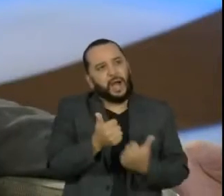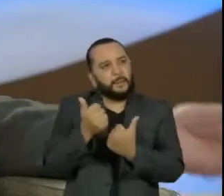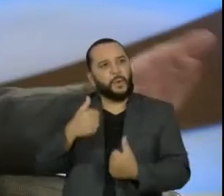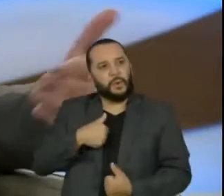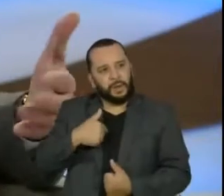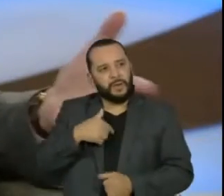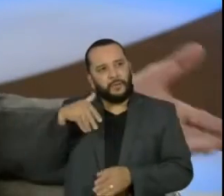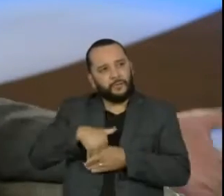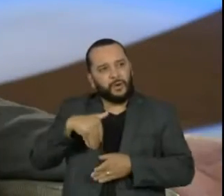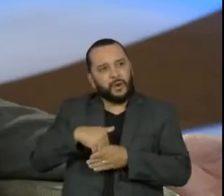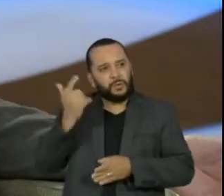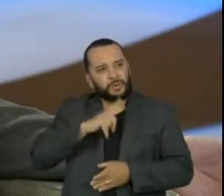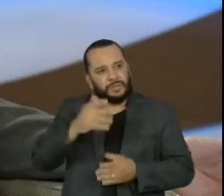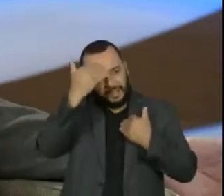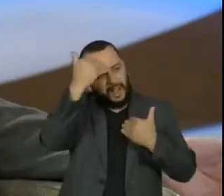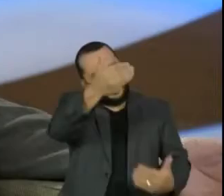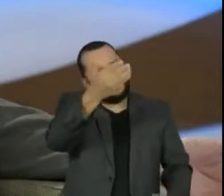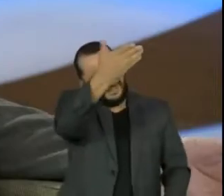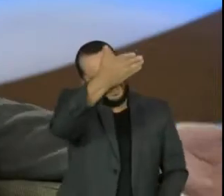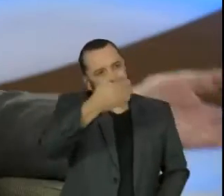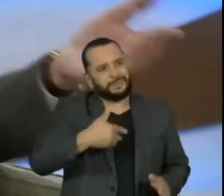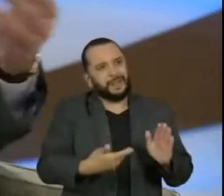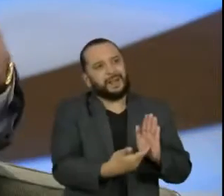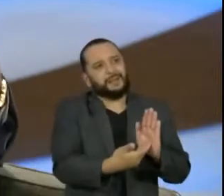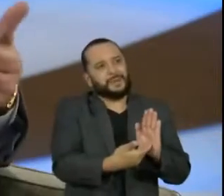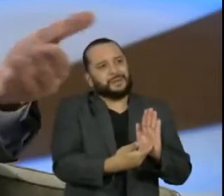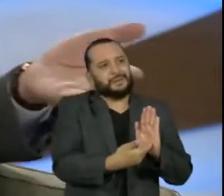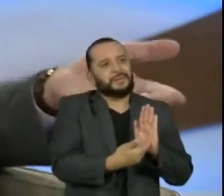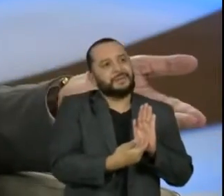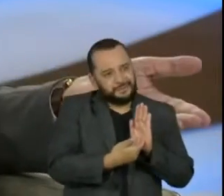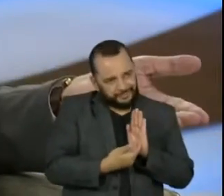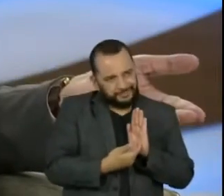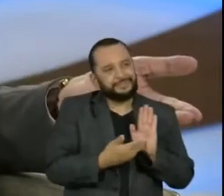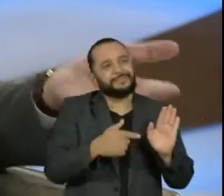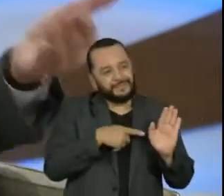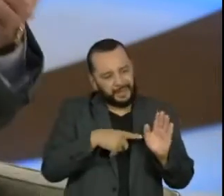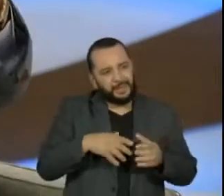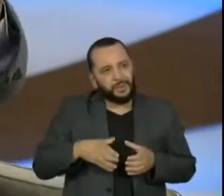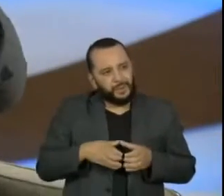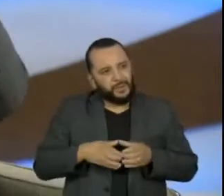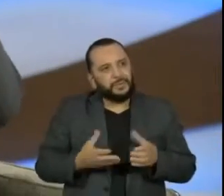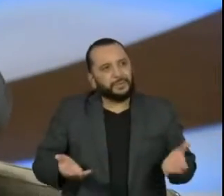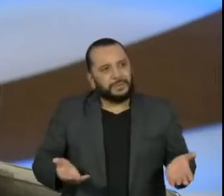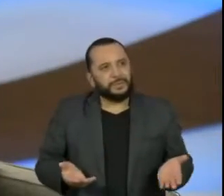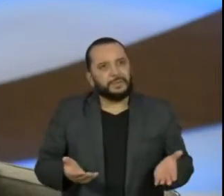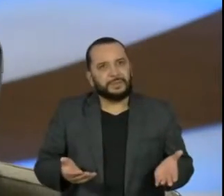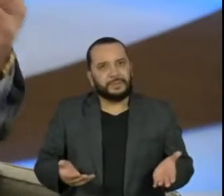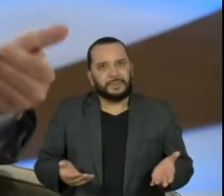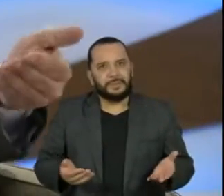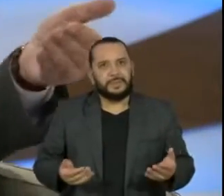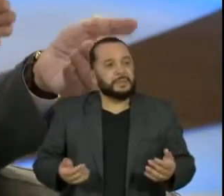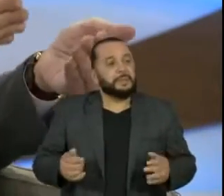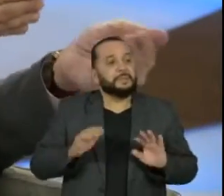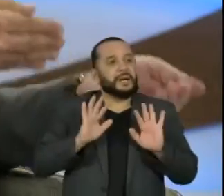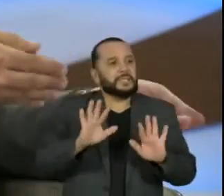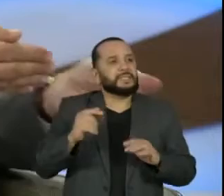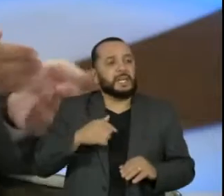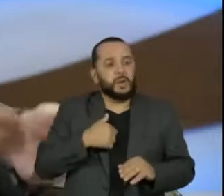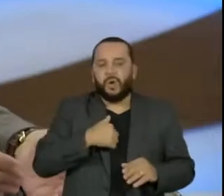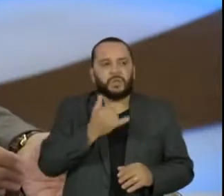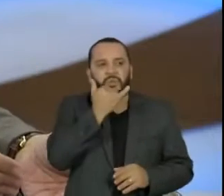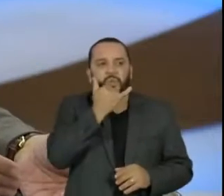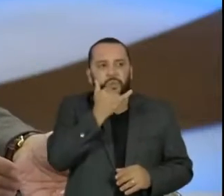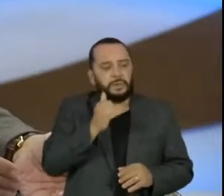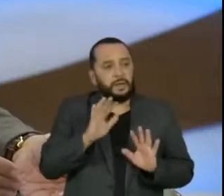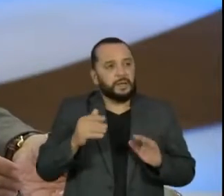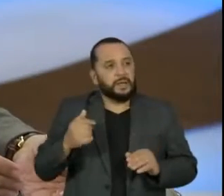né? E eu tenho que ser grato a eles. Então, eu formei uma base, mas eu formei uma base falando que eu não ia dar emprego para um